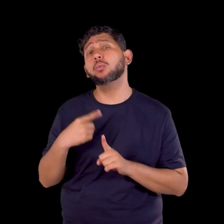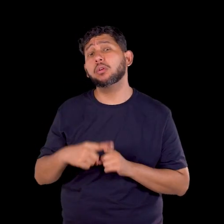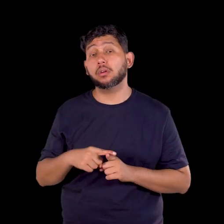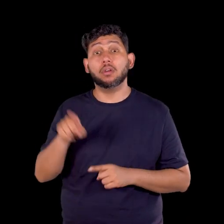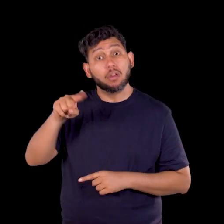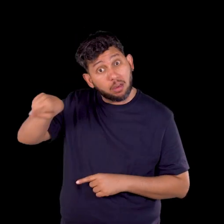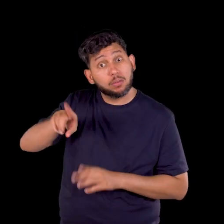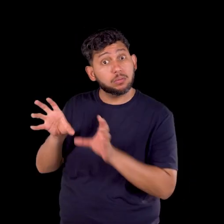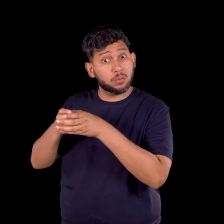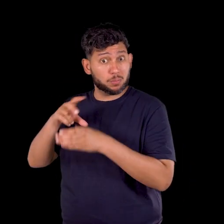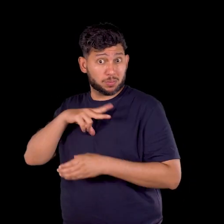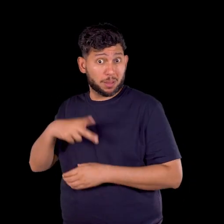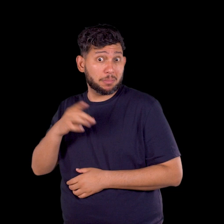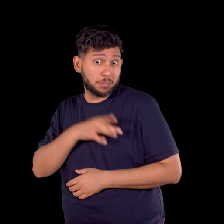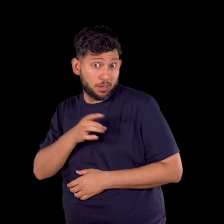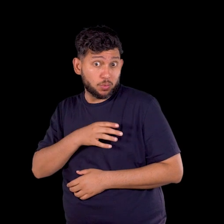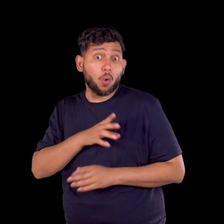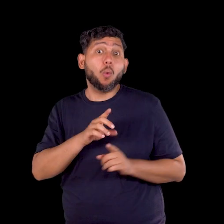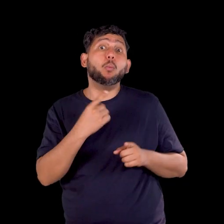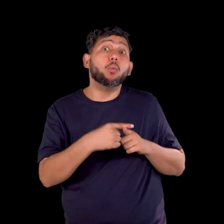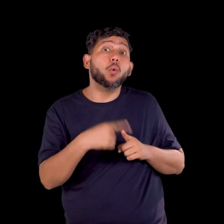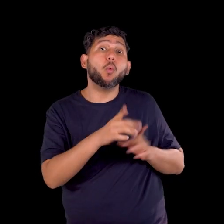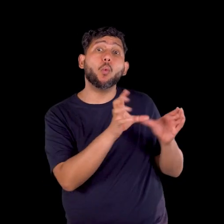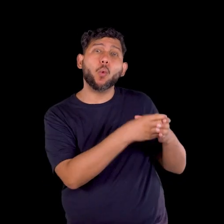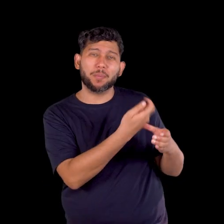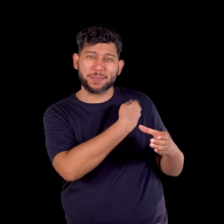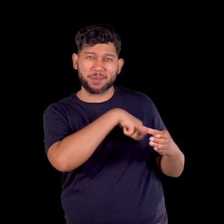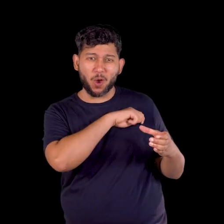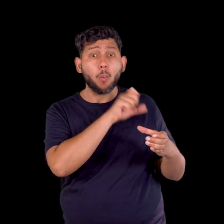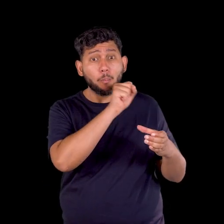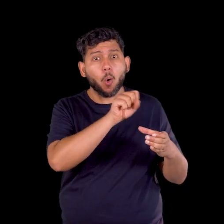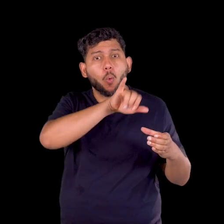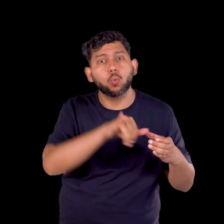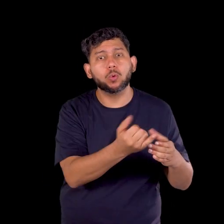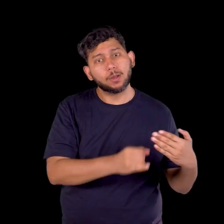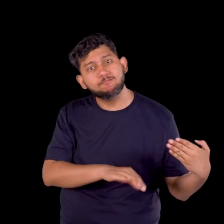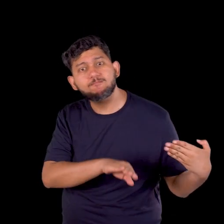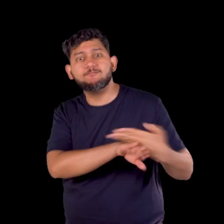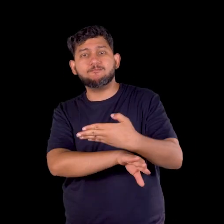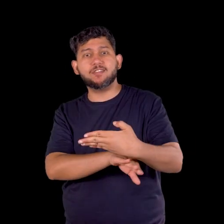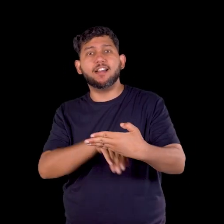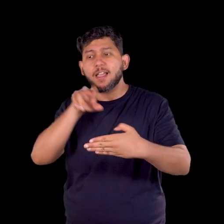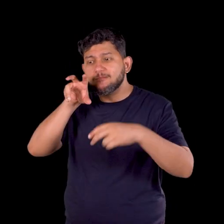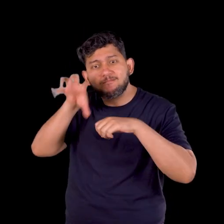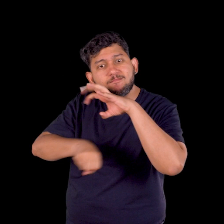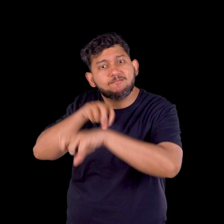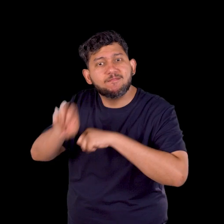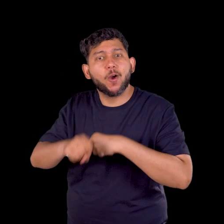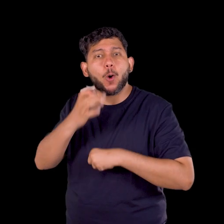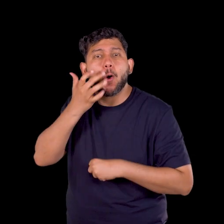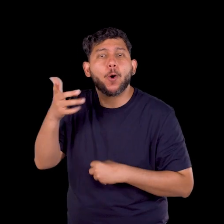temor de que eles fossem usados pelos espanhóis para invadir nossas terras e explorar nossos recursos ou mesmo nossos